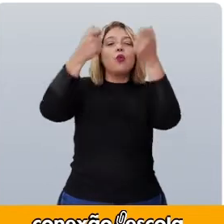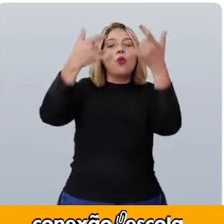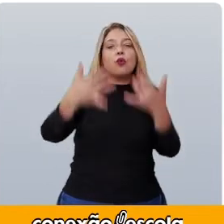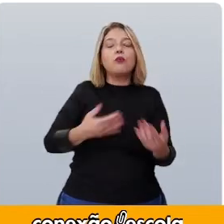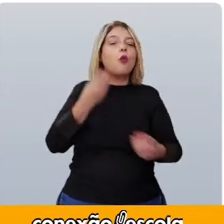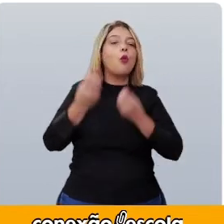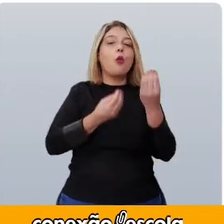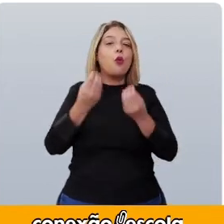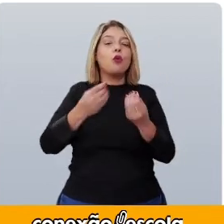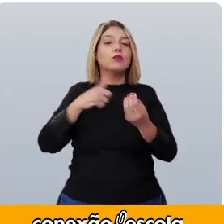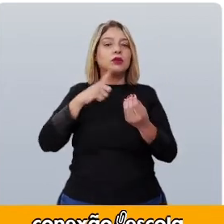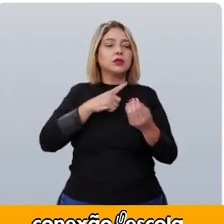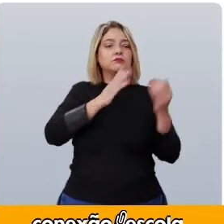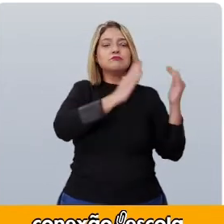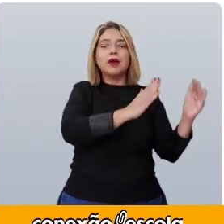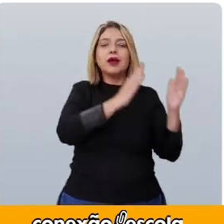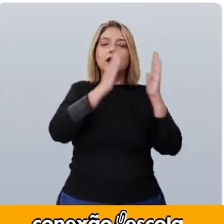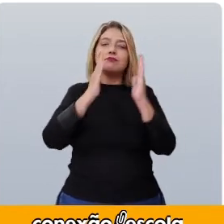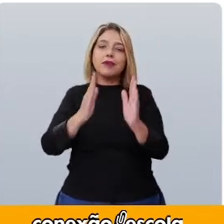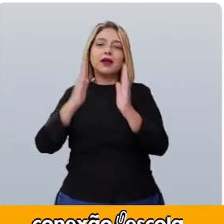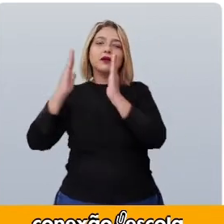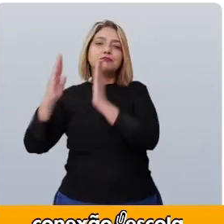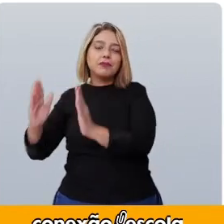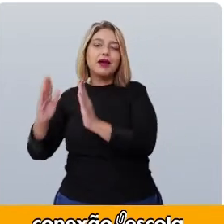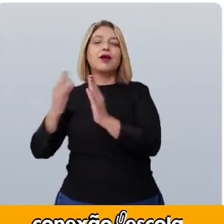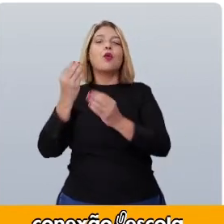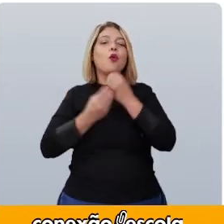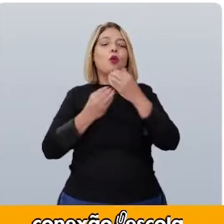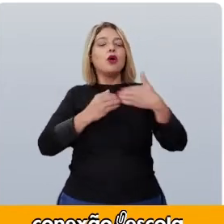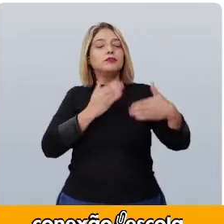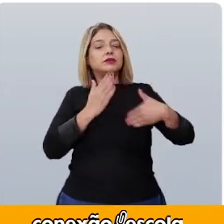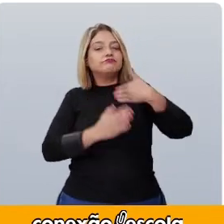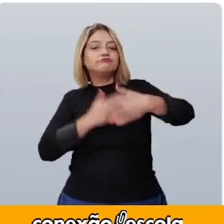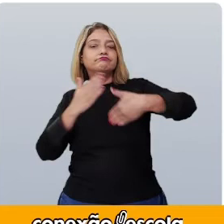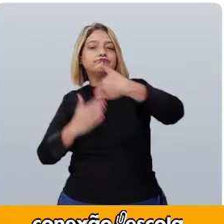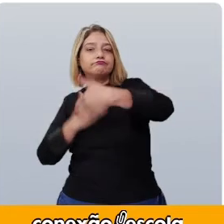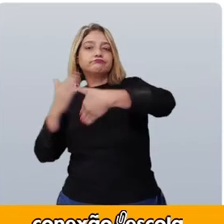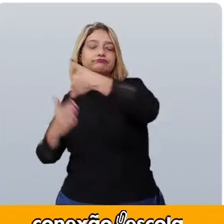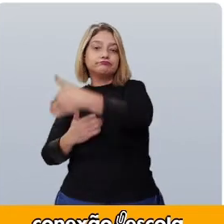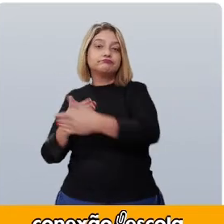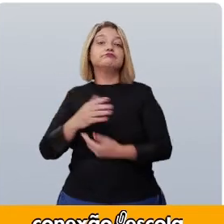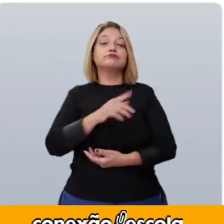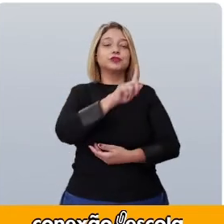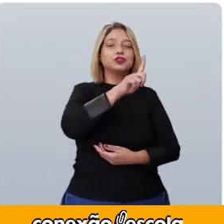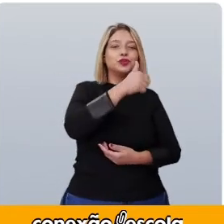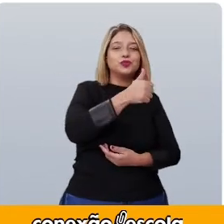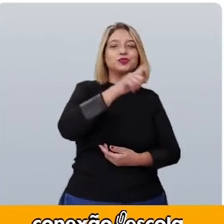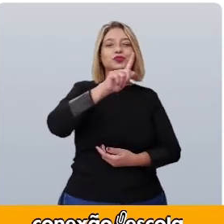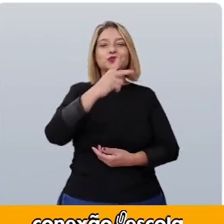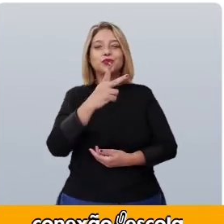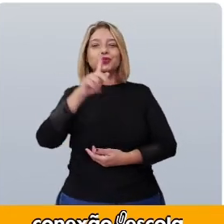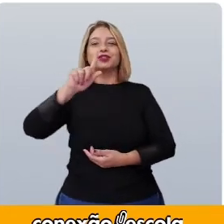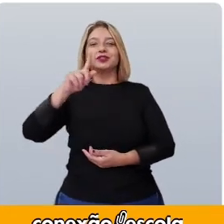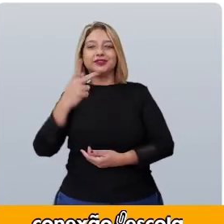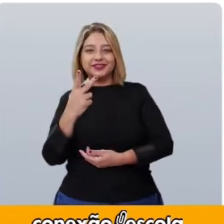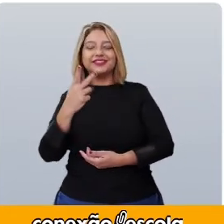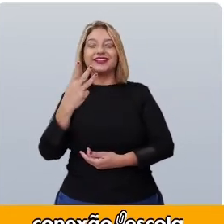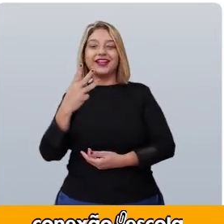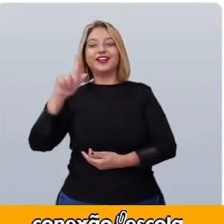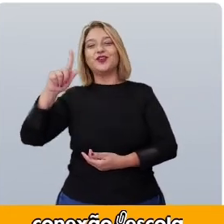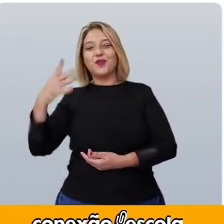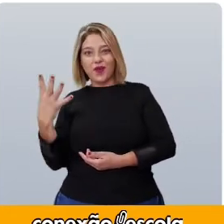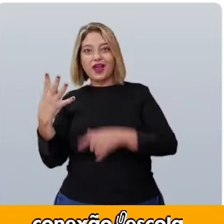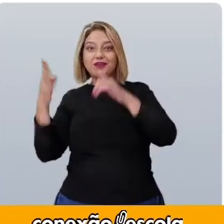evolução da rede de internet móvel aqui no nosso país. A linha do tempo da